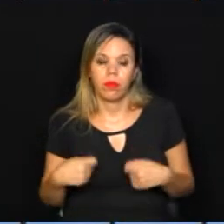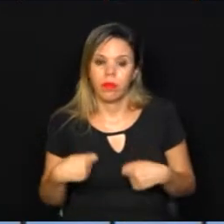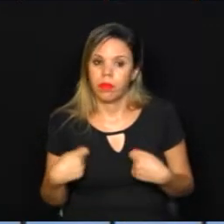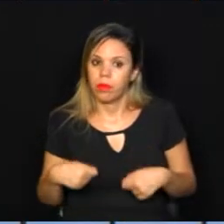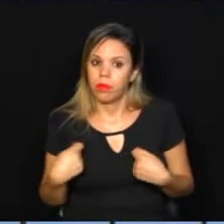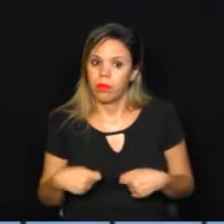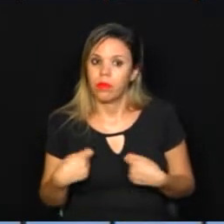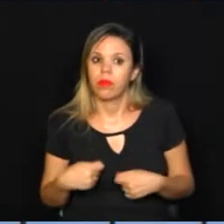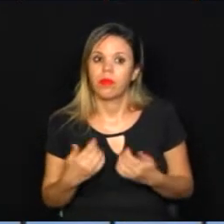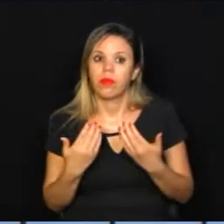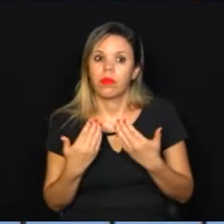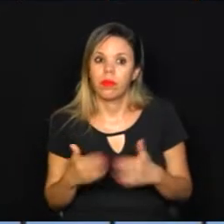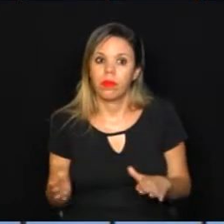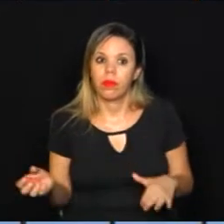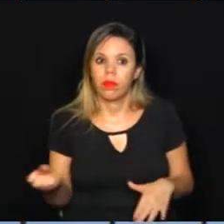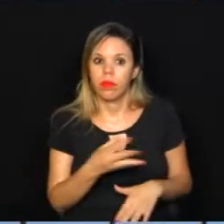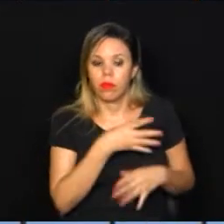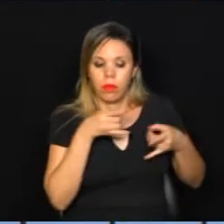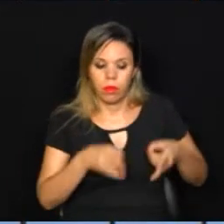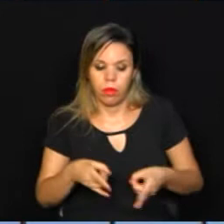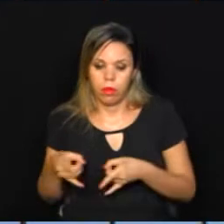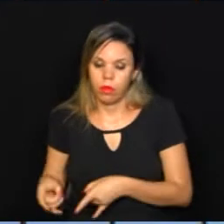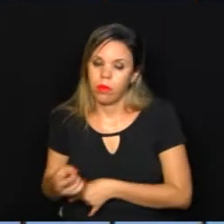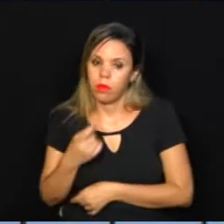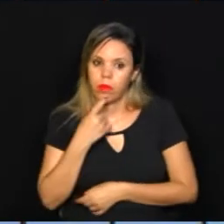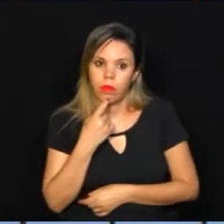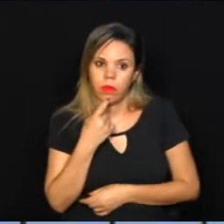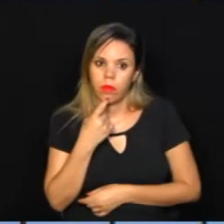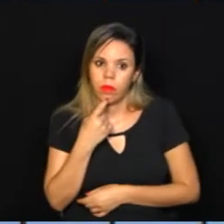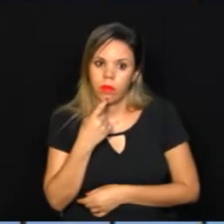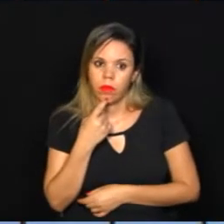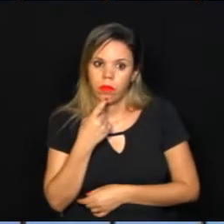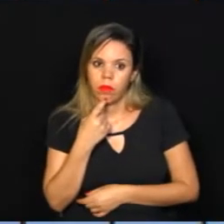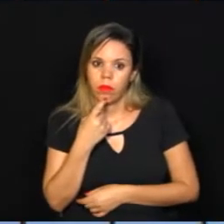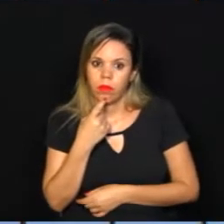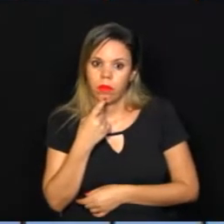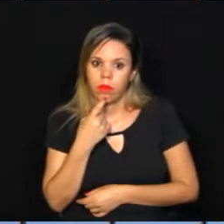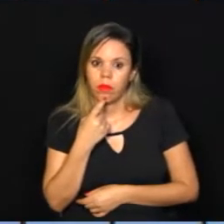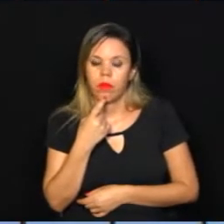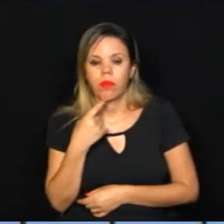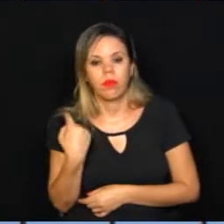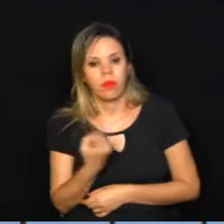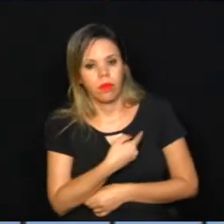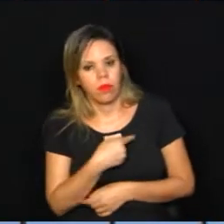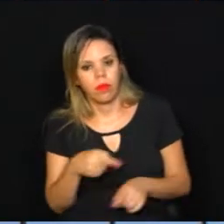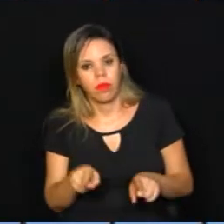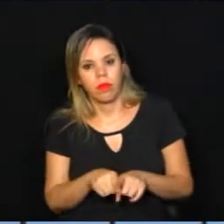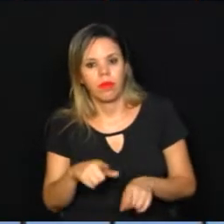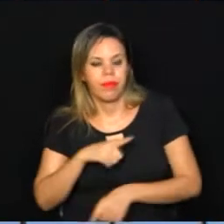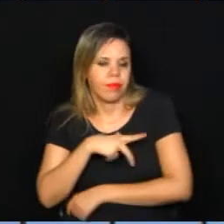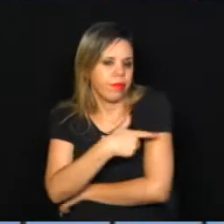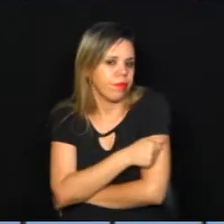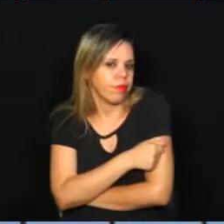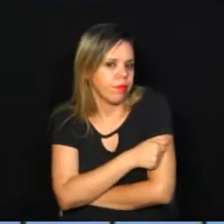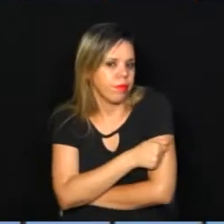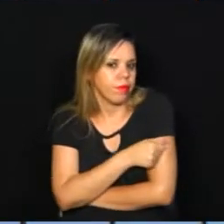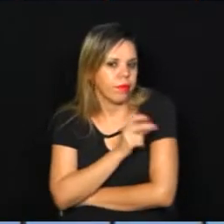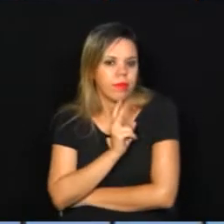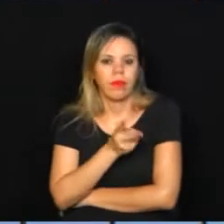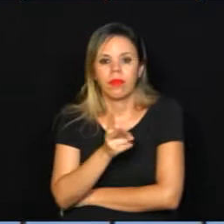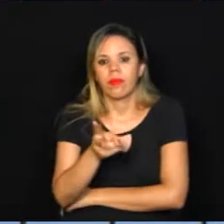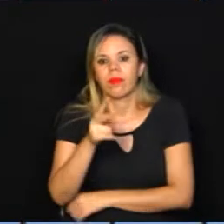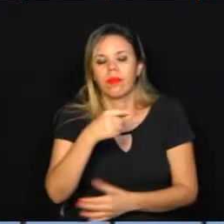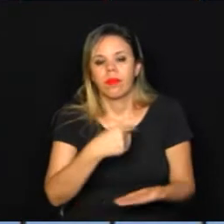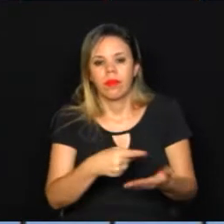necessidade de abertura de novos leitos em Campinas. Por outro lado, a gente tem a vacinação que continua na